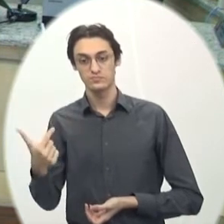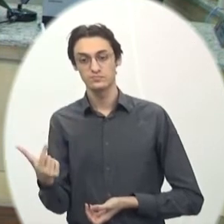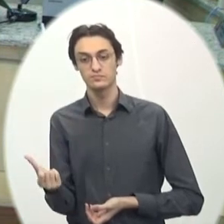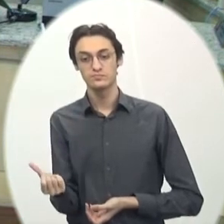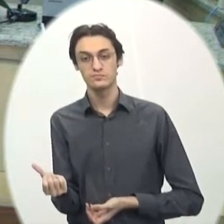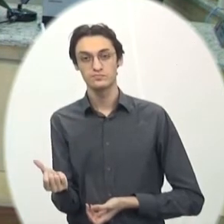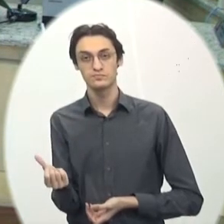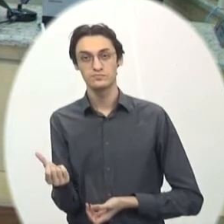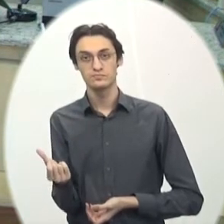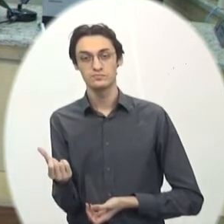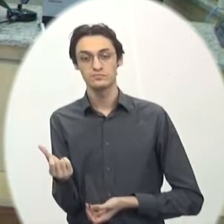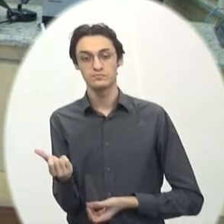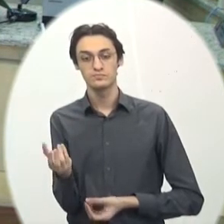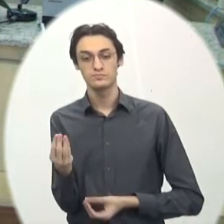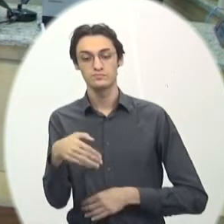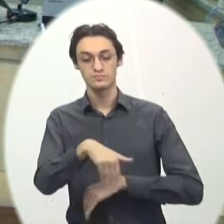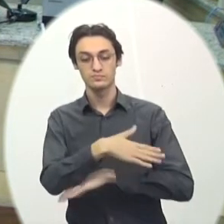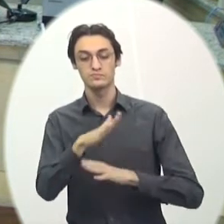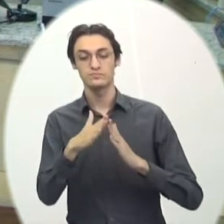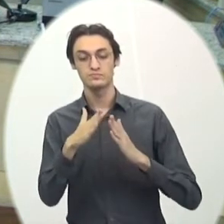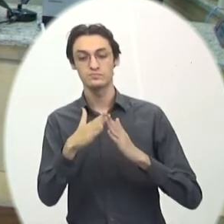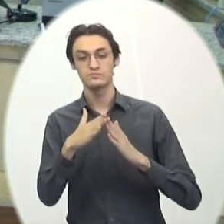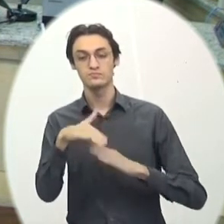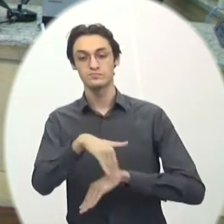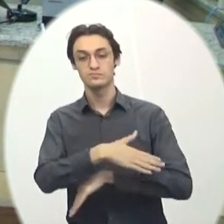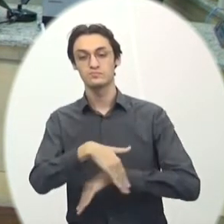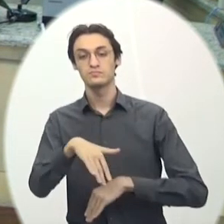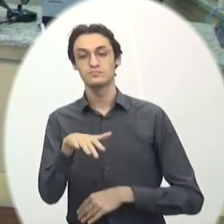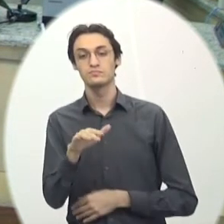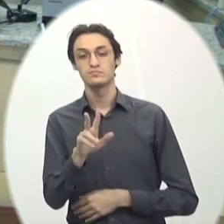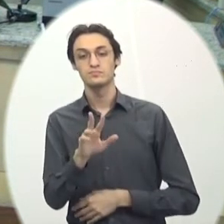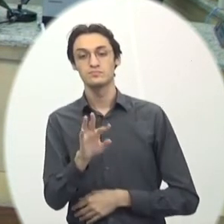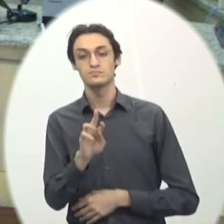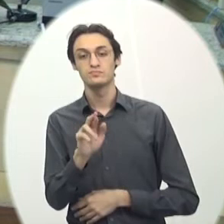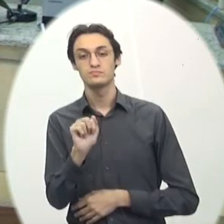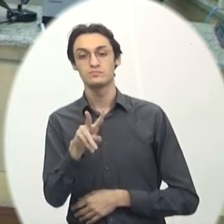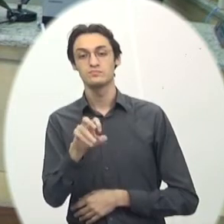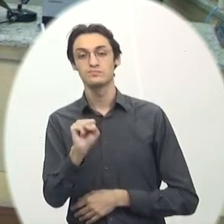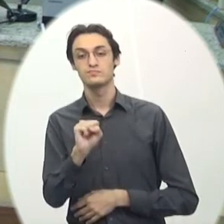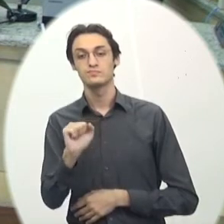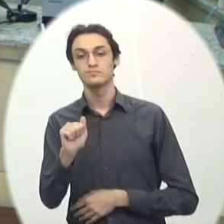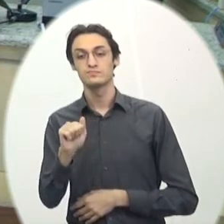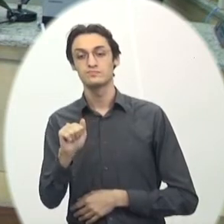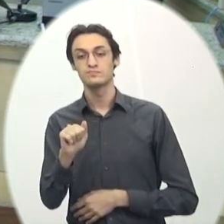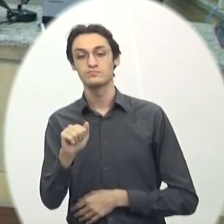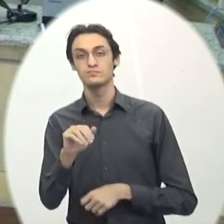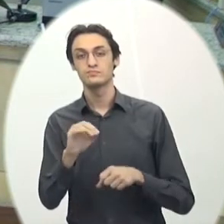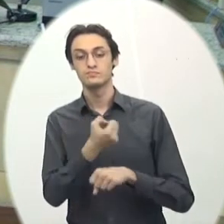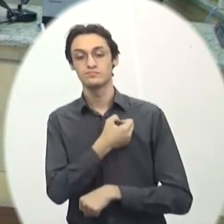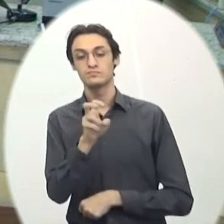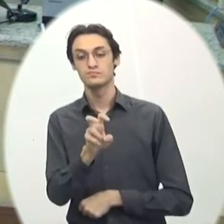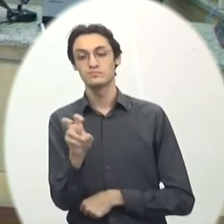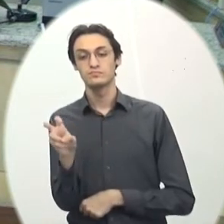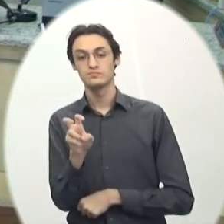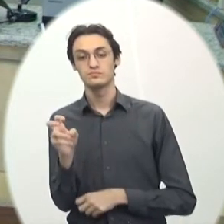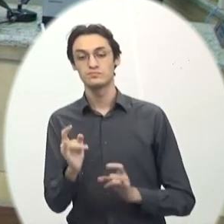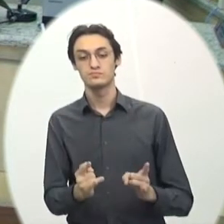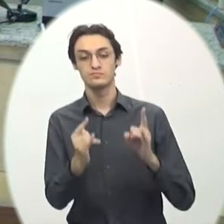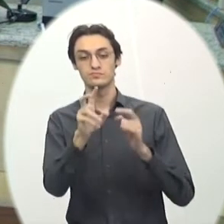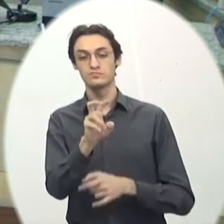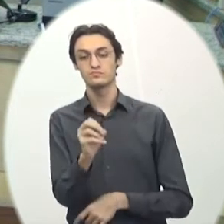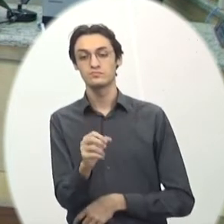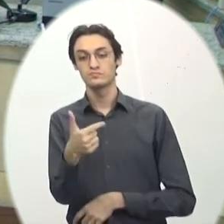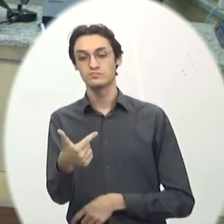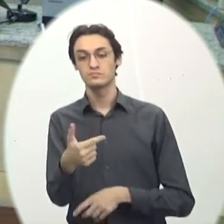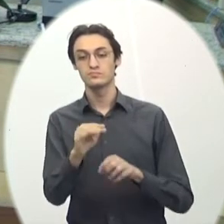026-595-929-26, residente domiciliado na rua Travessa Gabriel Benedetti, número 55, apartamento 502,